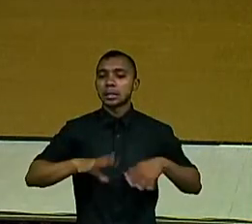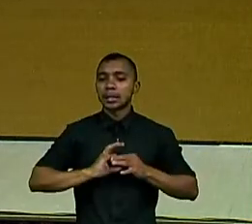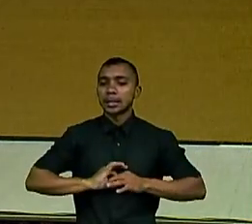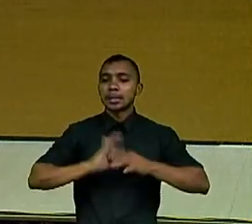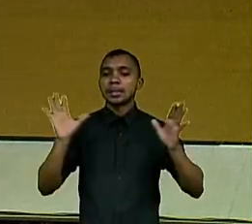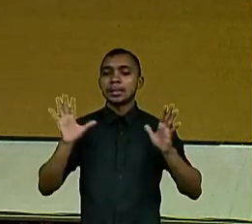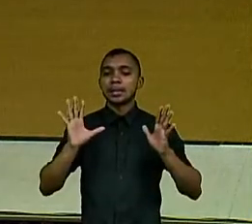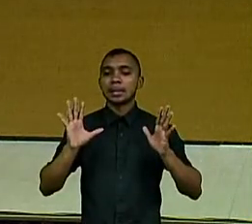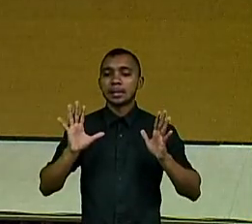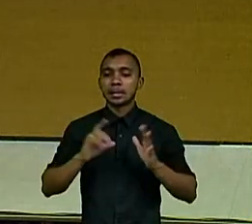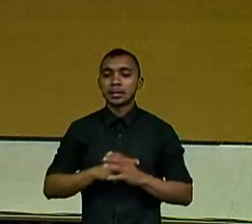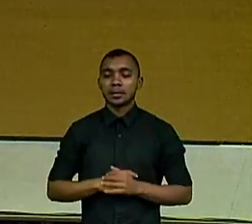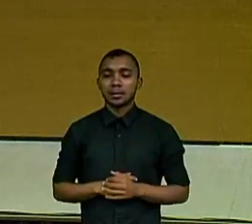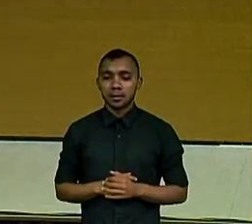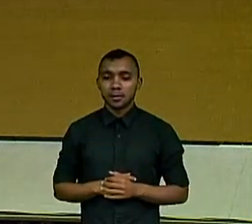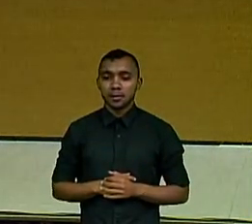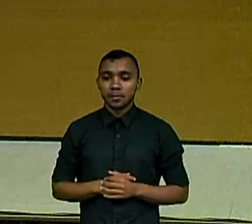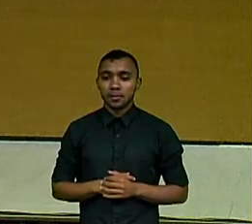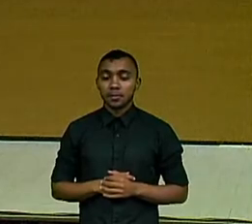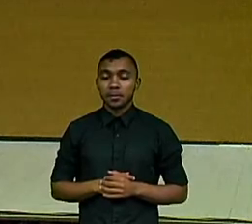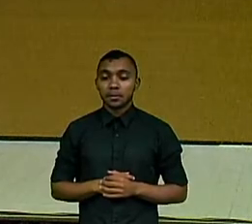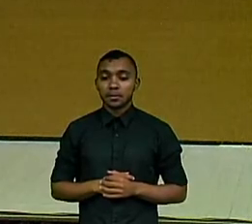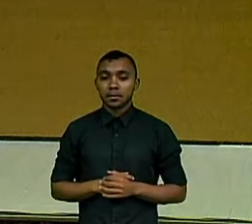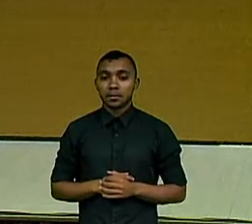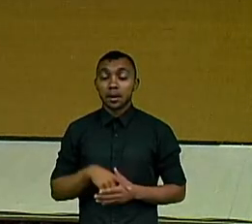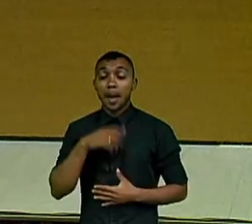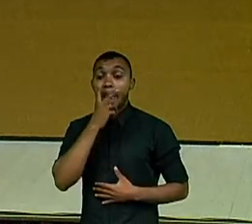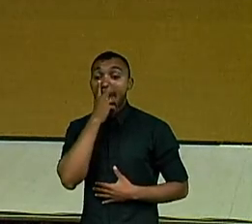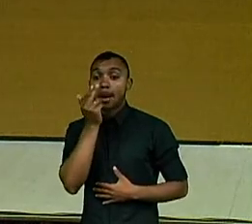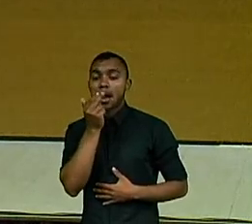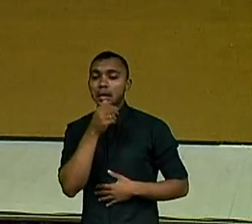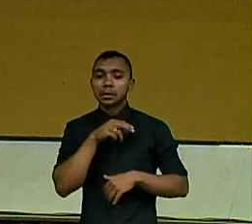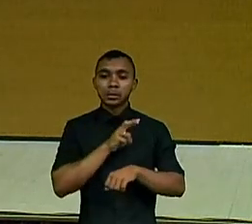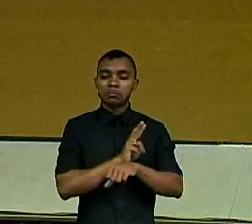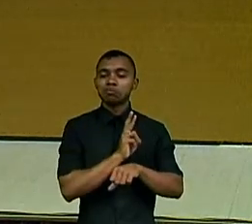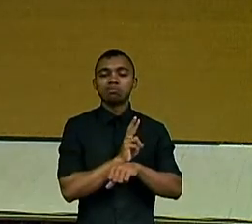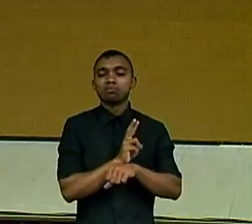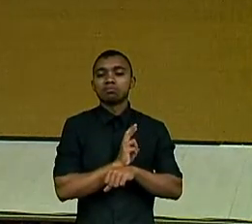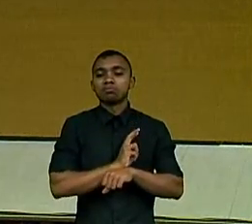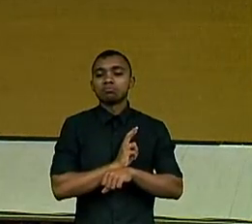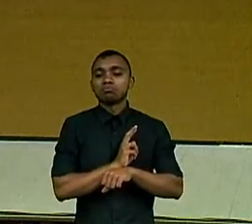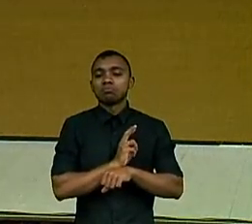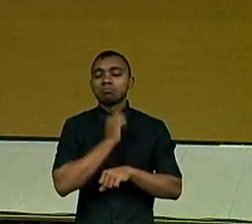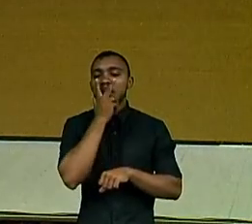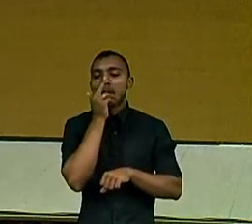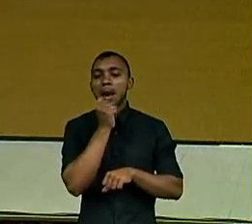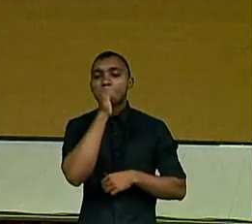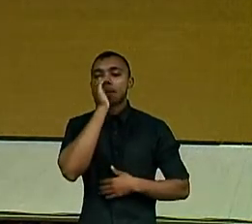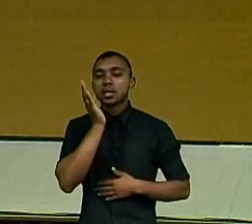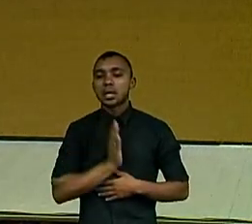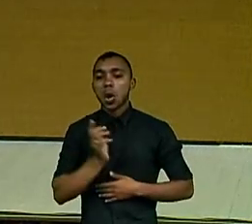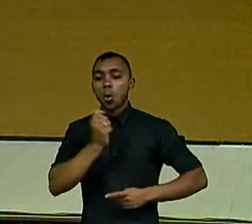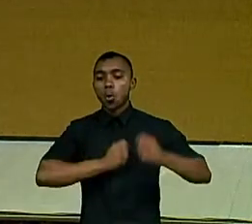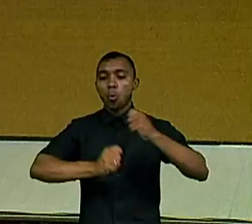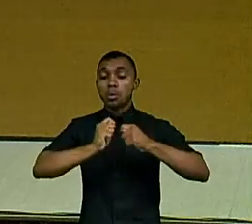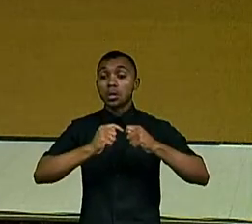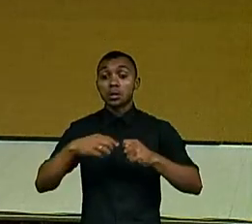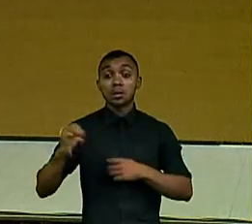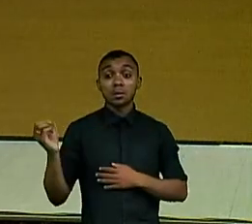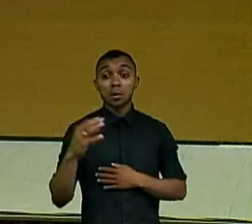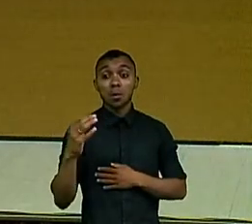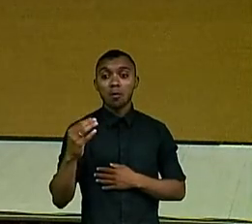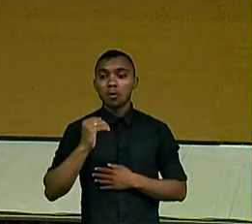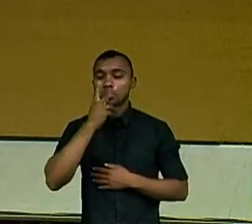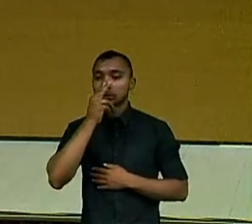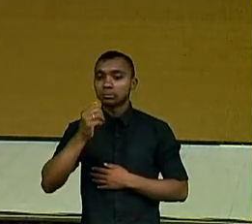de passaporte para um novo momento social econômico do país tá E aí